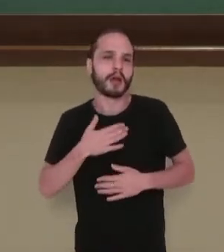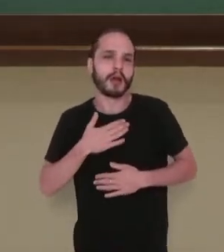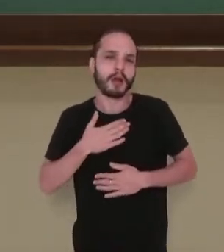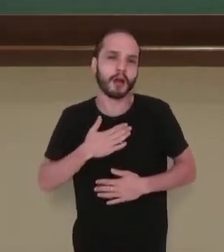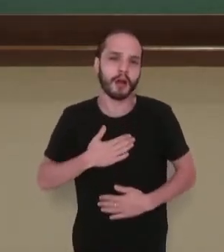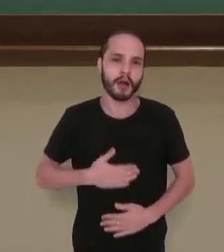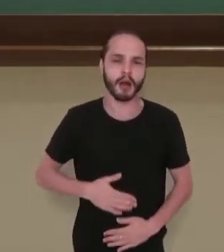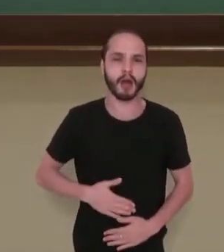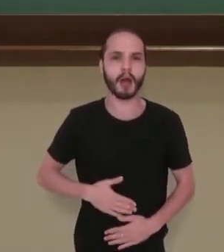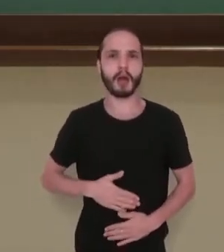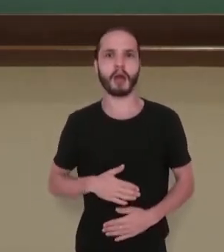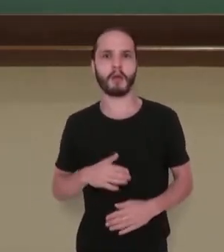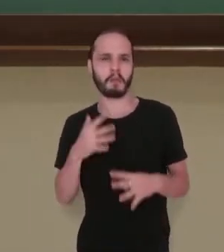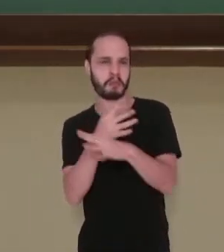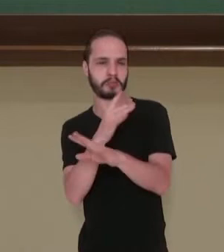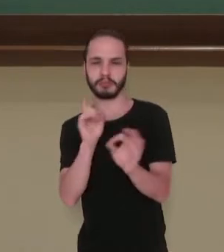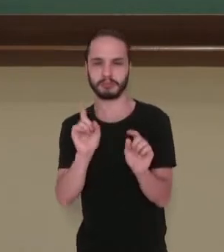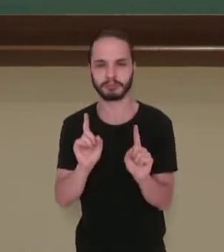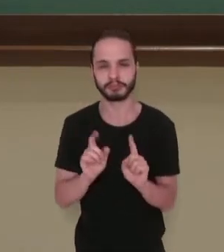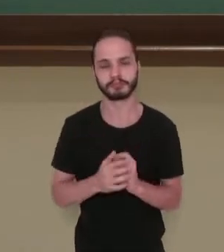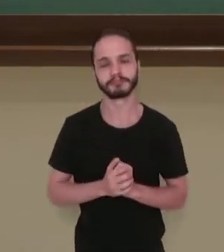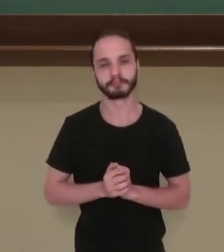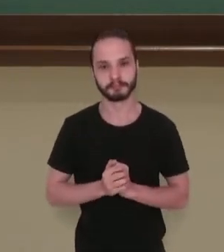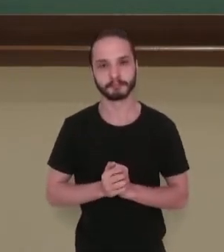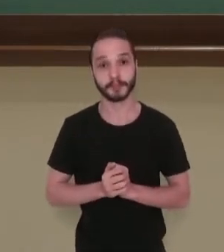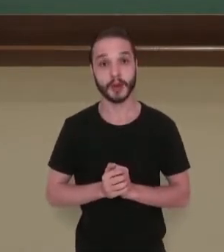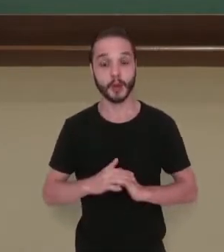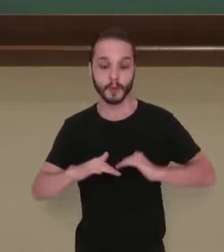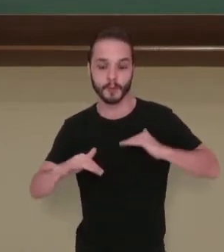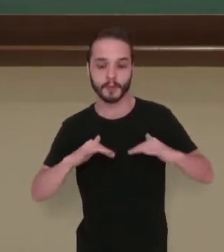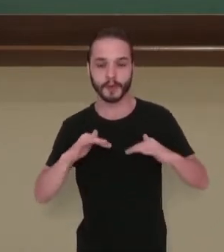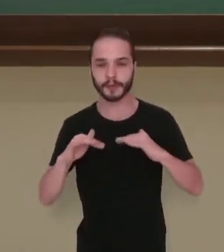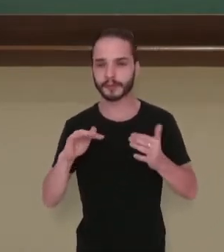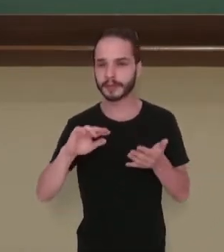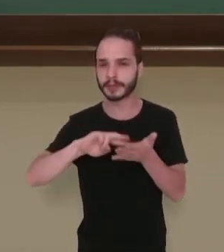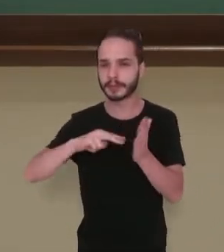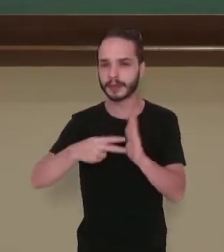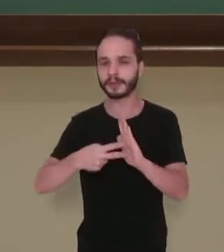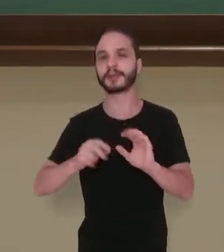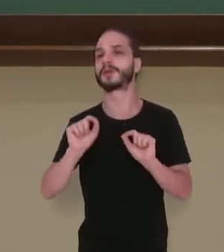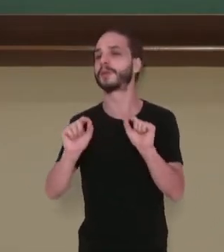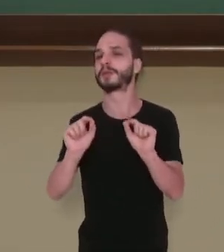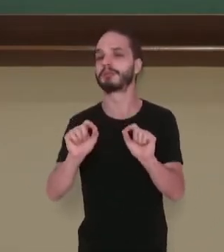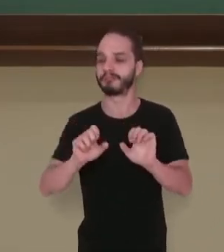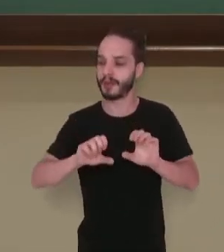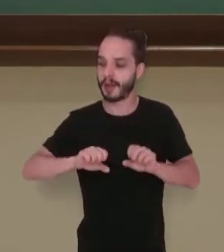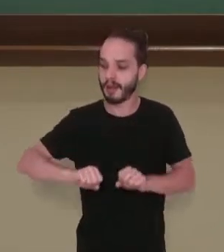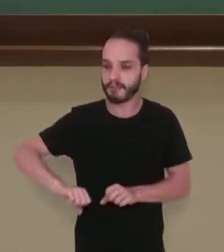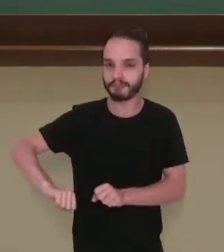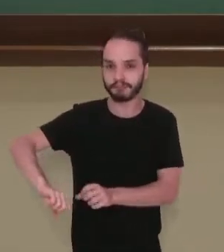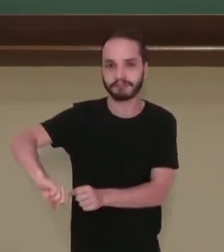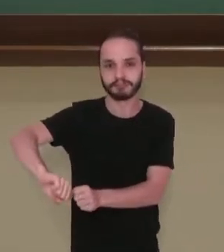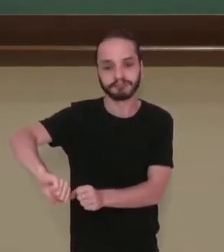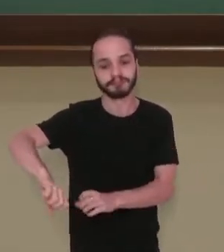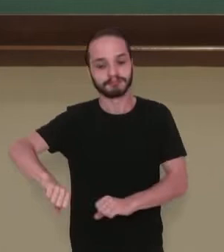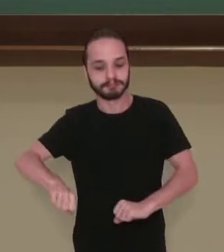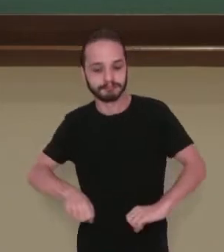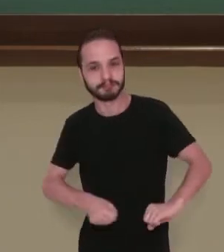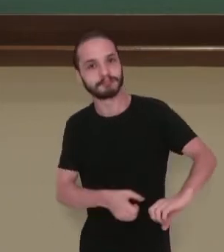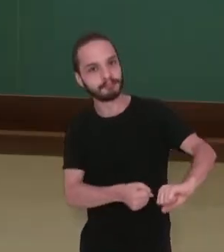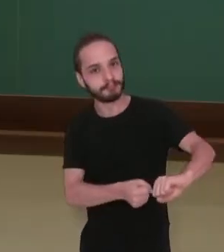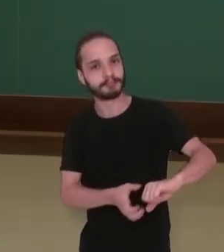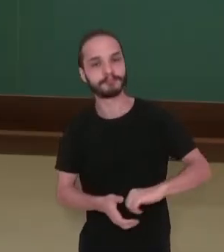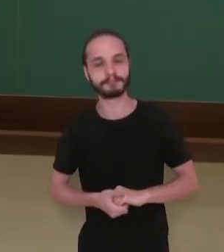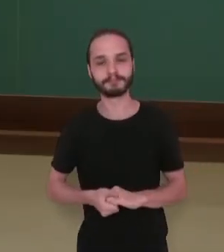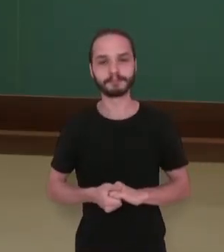tranquila, sem movimento. Os movimentos sugerem o quê? Que eles estão girando, E essa prática